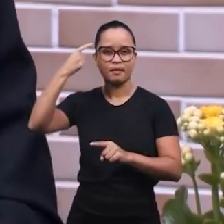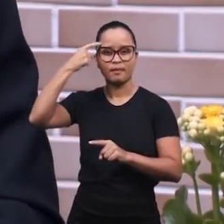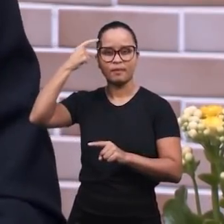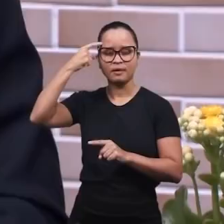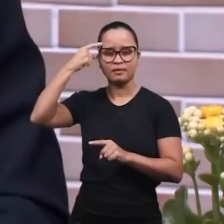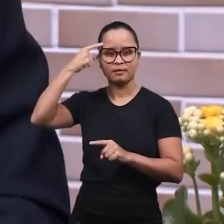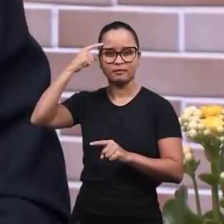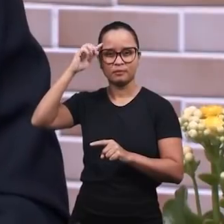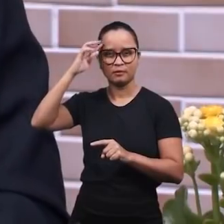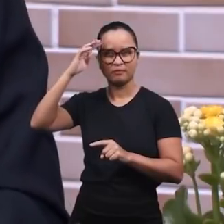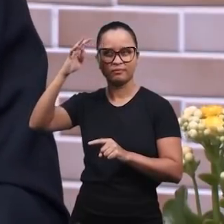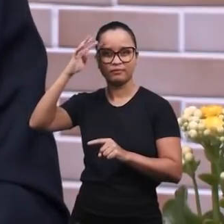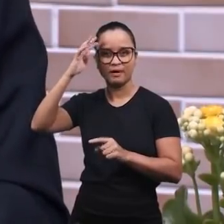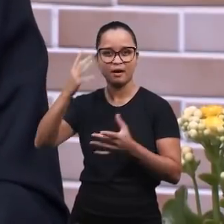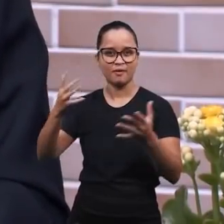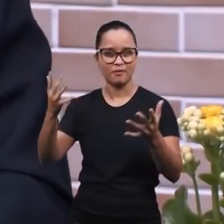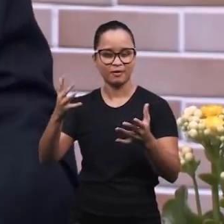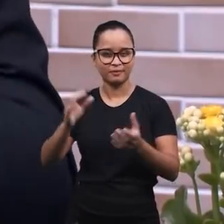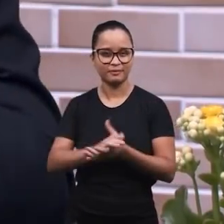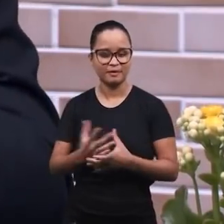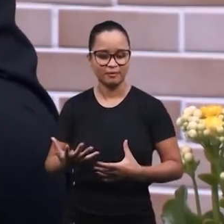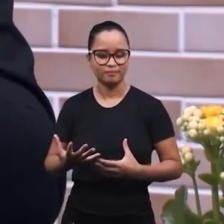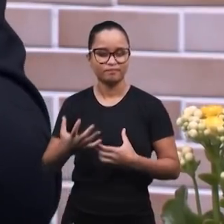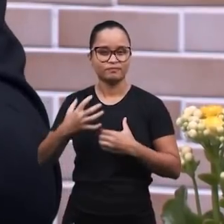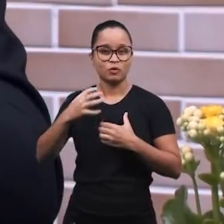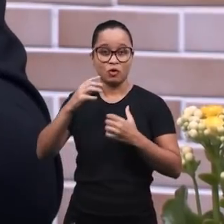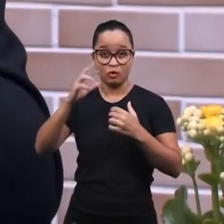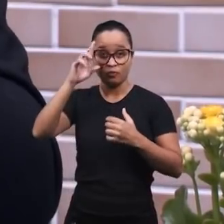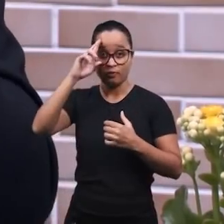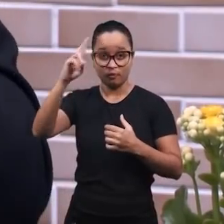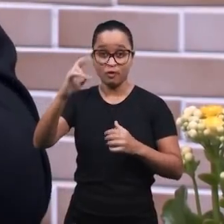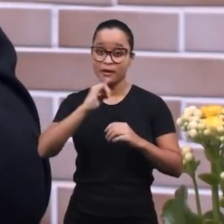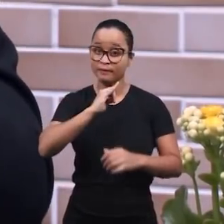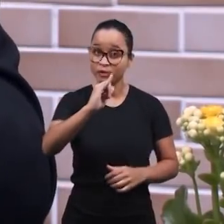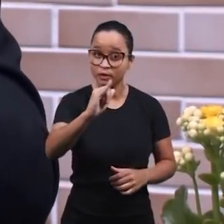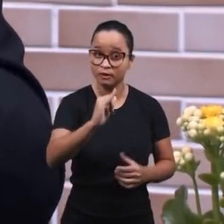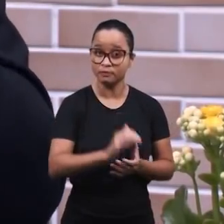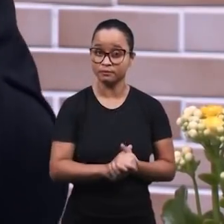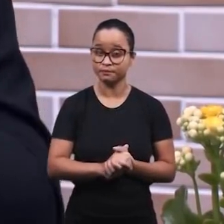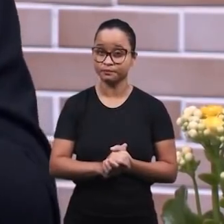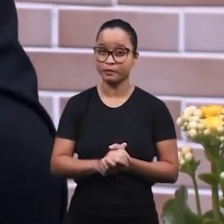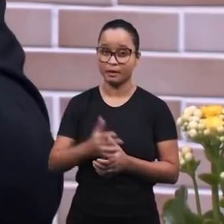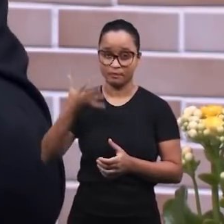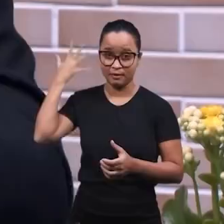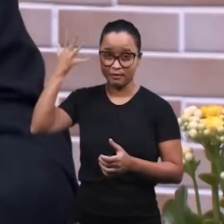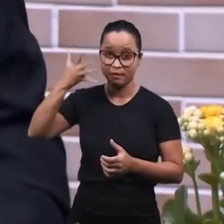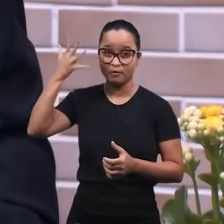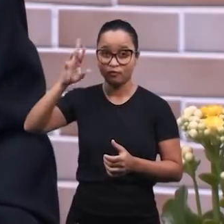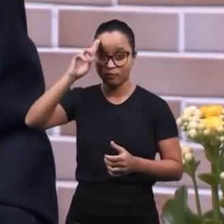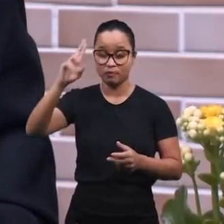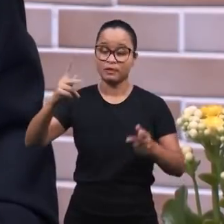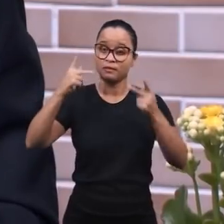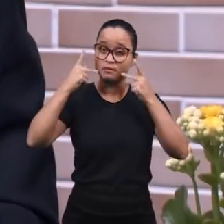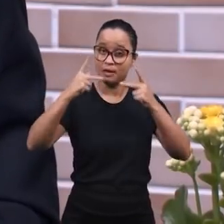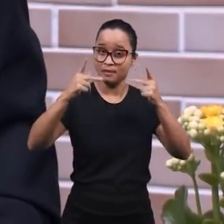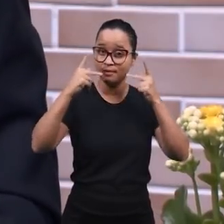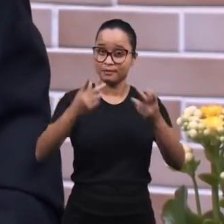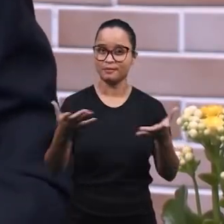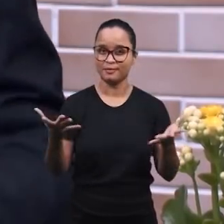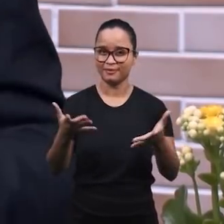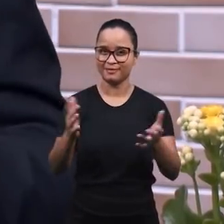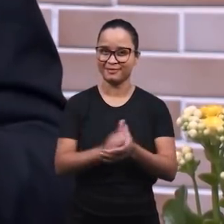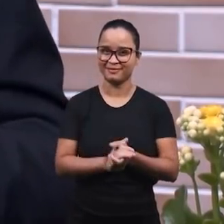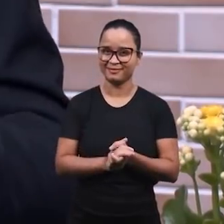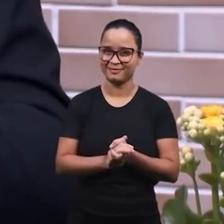sobre isso que dissemos aqui agora. A voz do Senhor está sendo transmitida. A sua mensagem está sendo pregada.